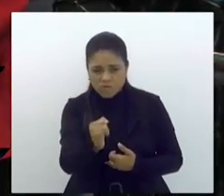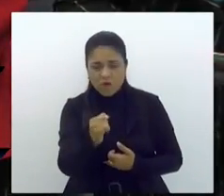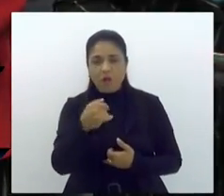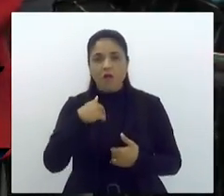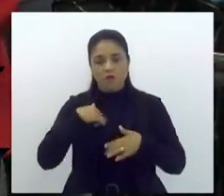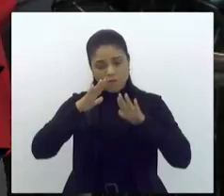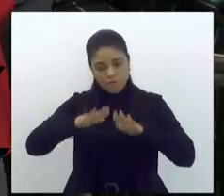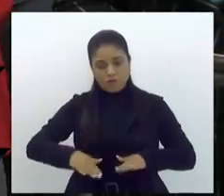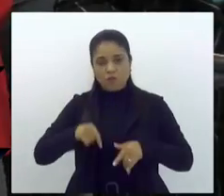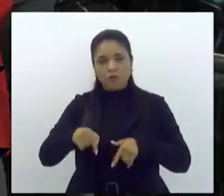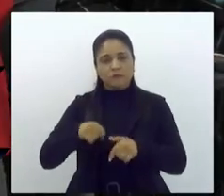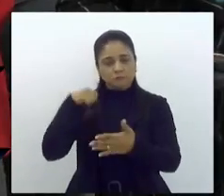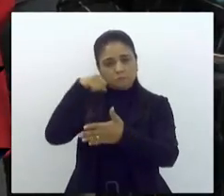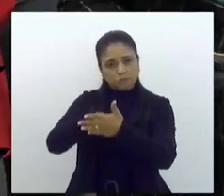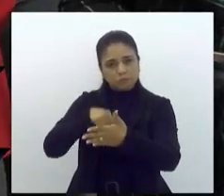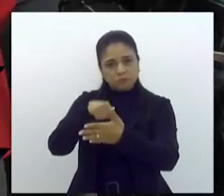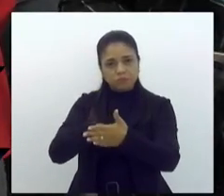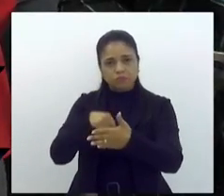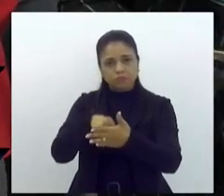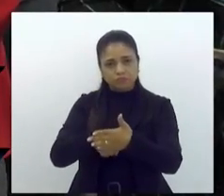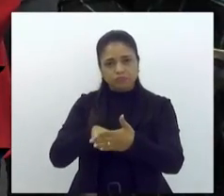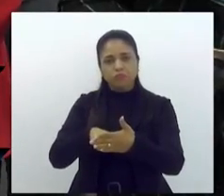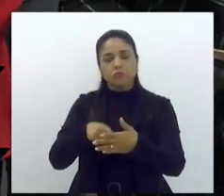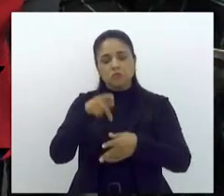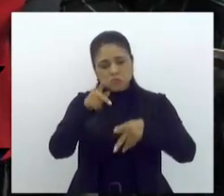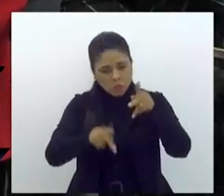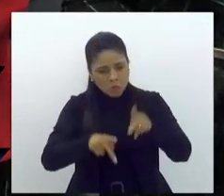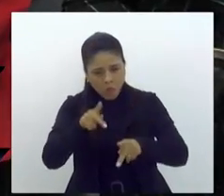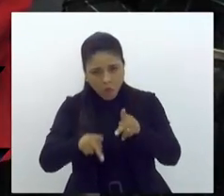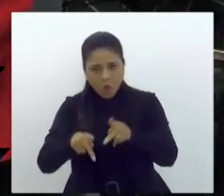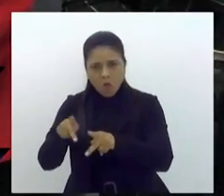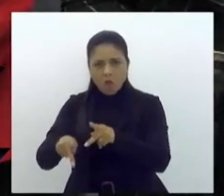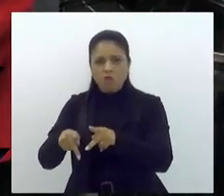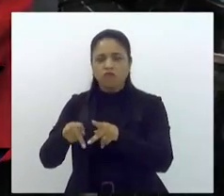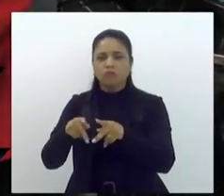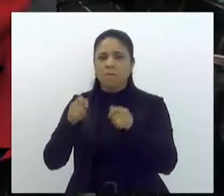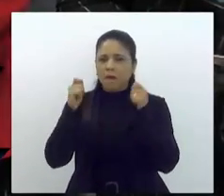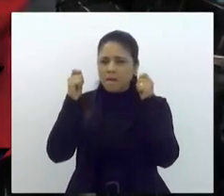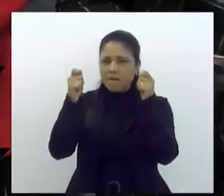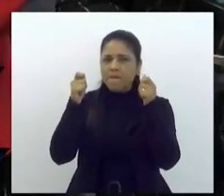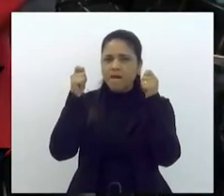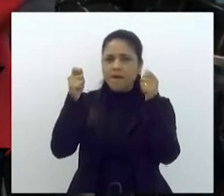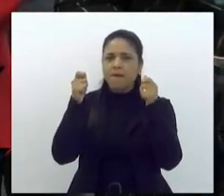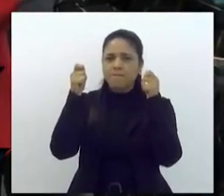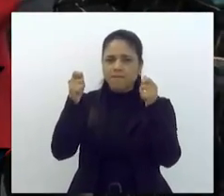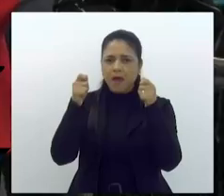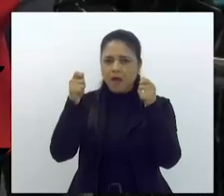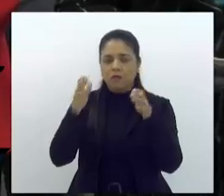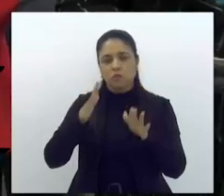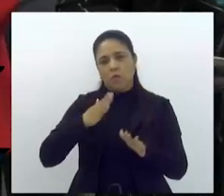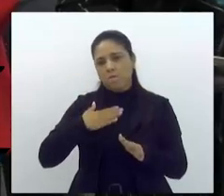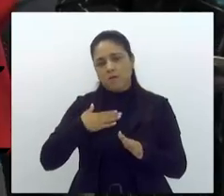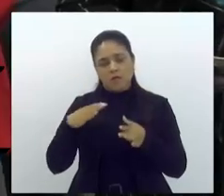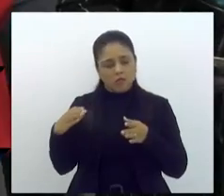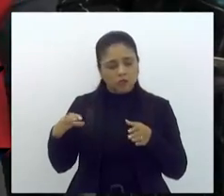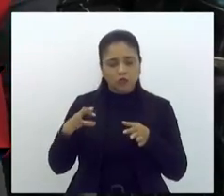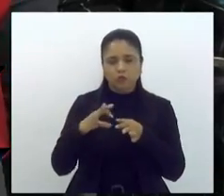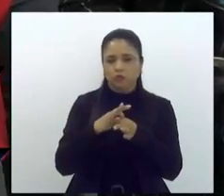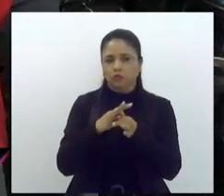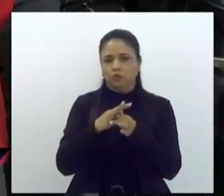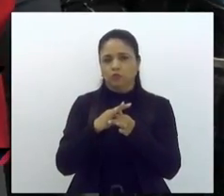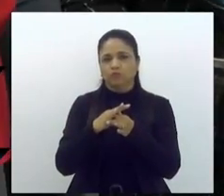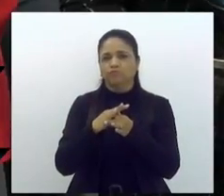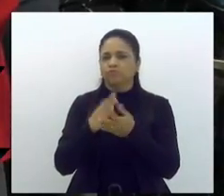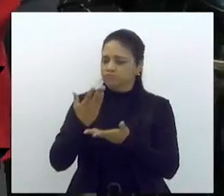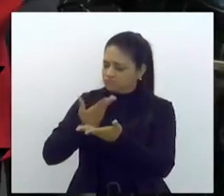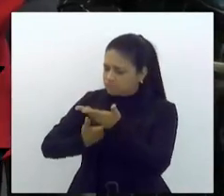o meu lugar aqui nos braços do Povo levantando as bandeiras que não são só suas eu quero dizer que